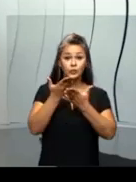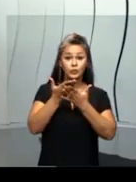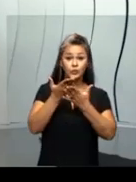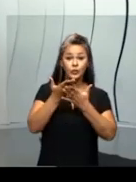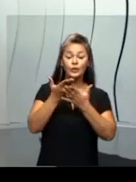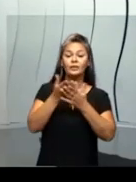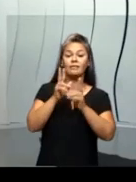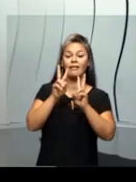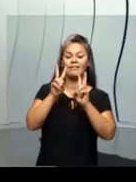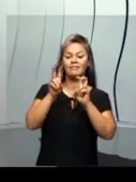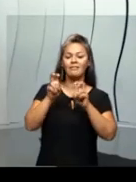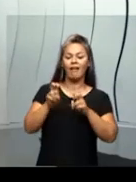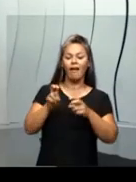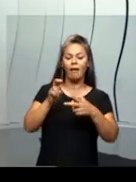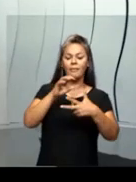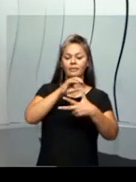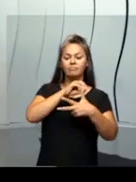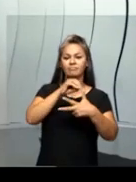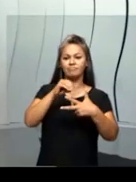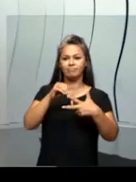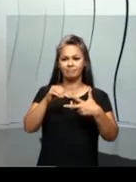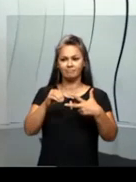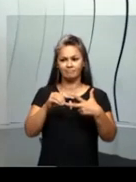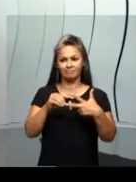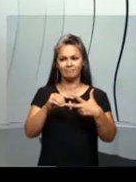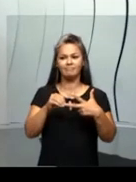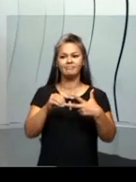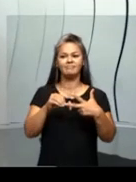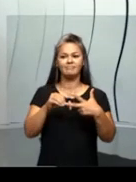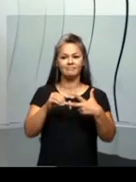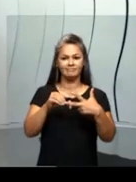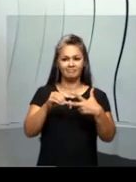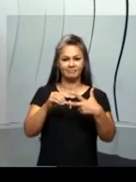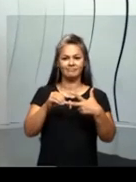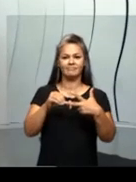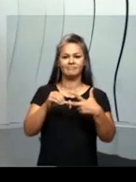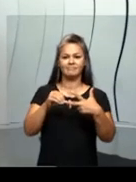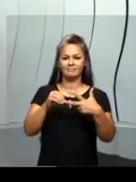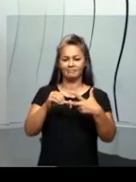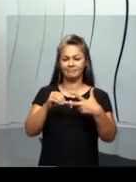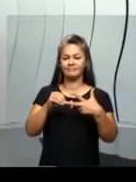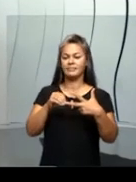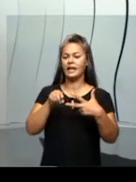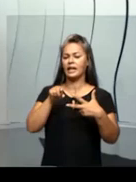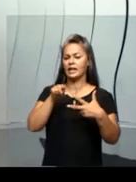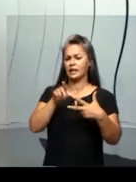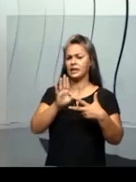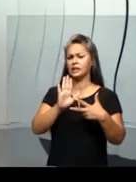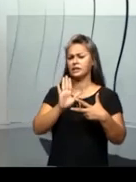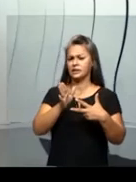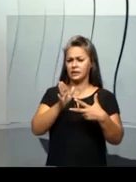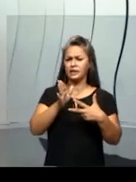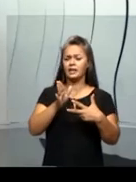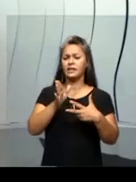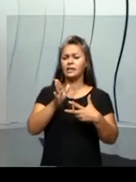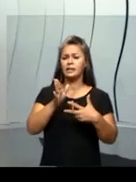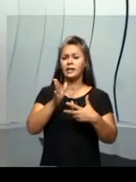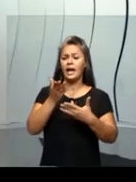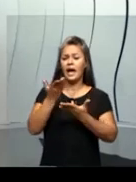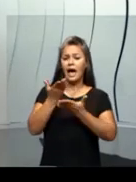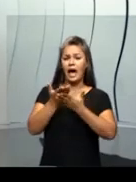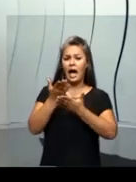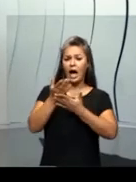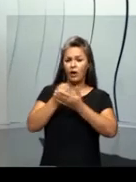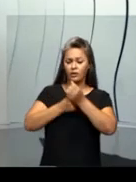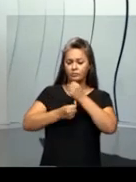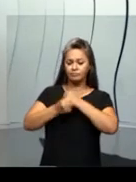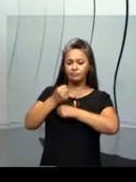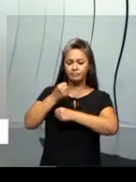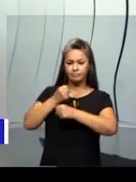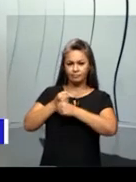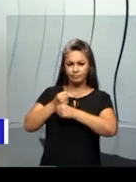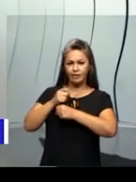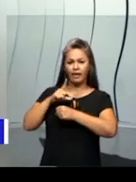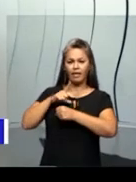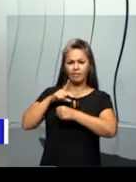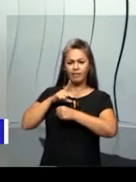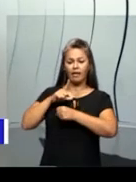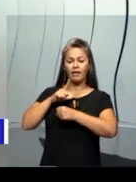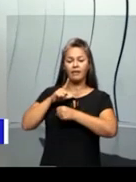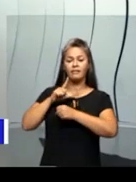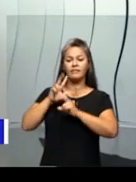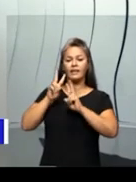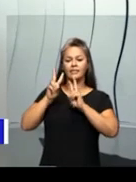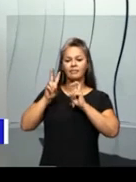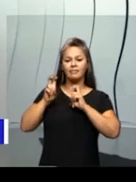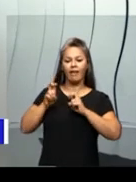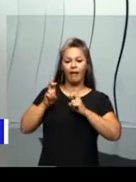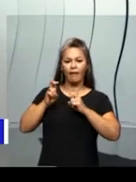aula. E dando continuidade em relação à aula anterior, que nós demos início sobre cartografia. Então, hoje nós vamos dar